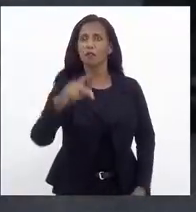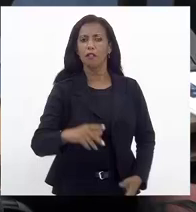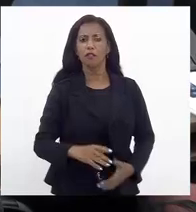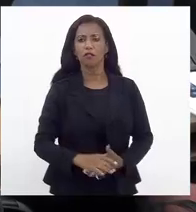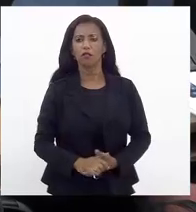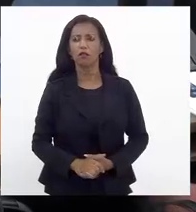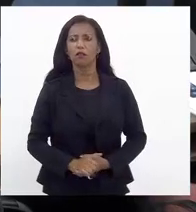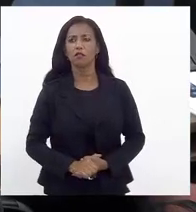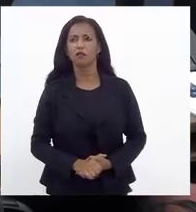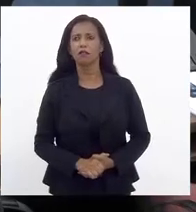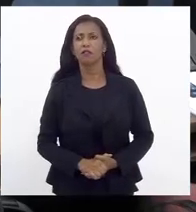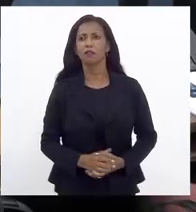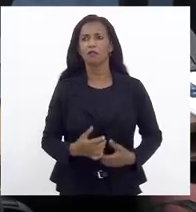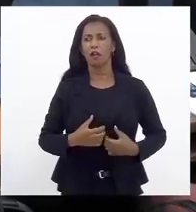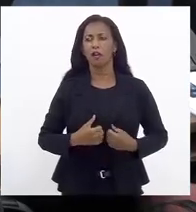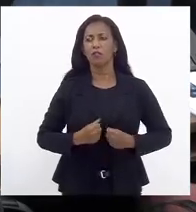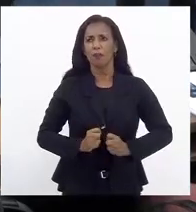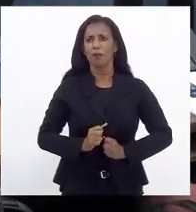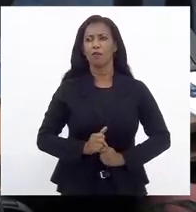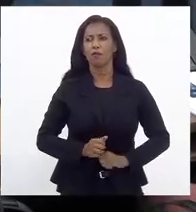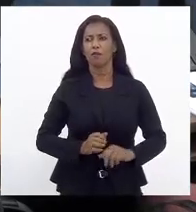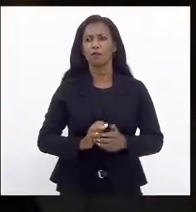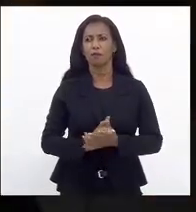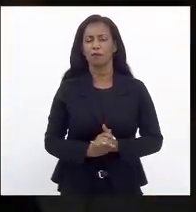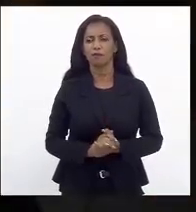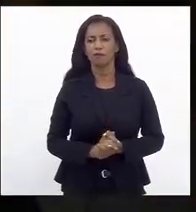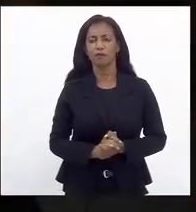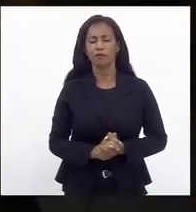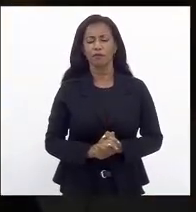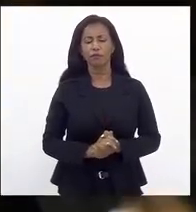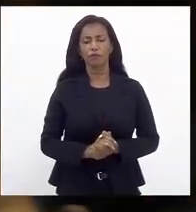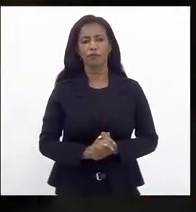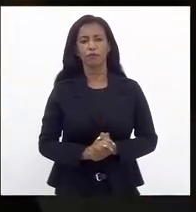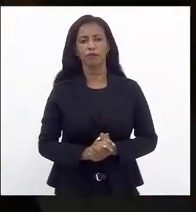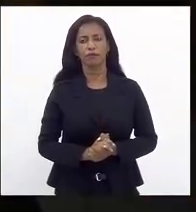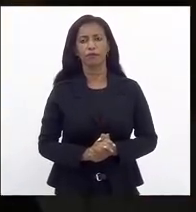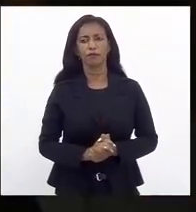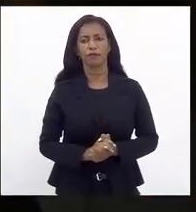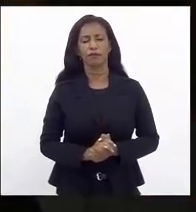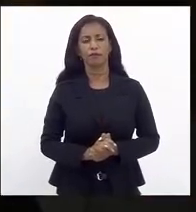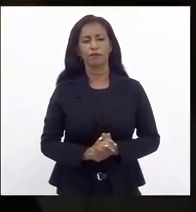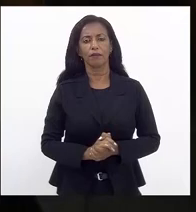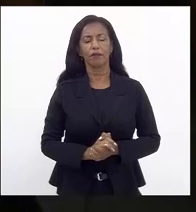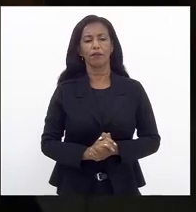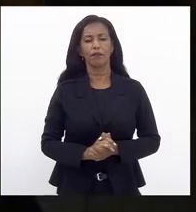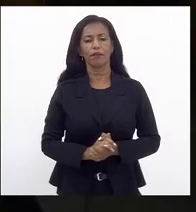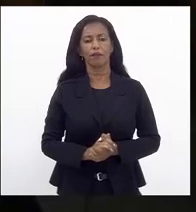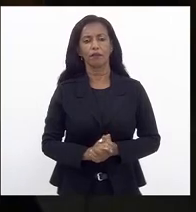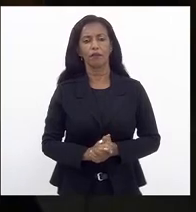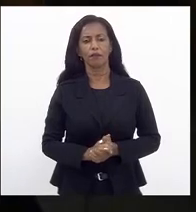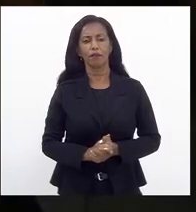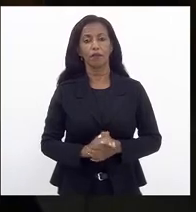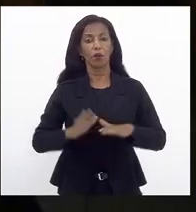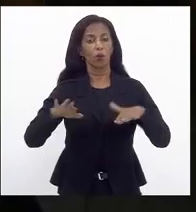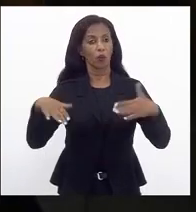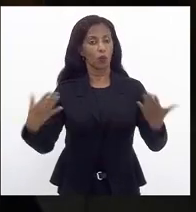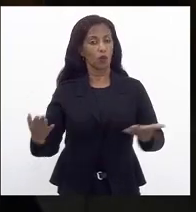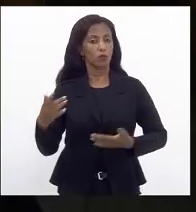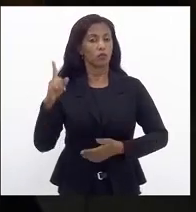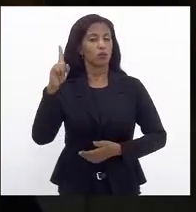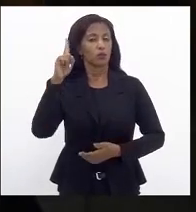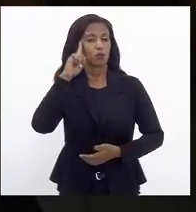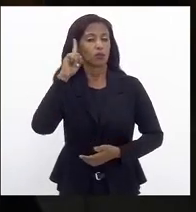seu presente para compreender tá vou colocar essa planta e quando todos os